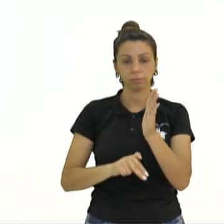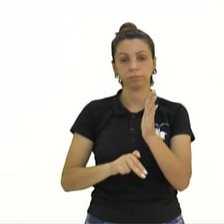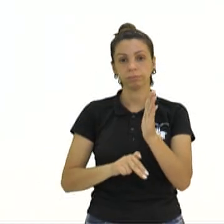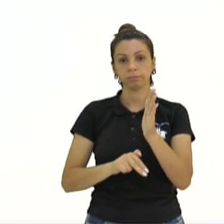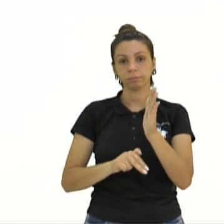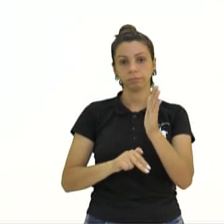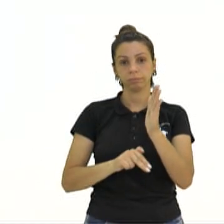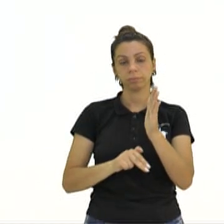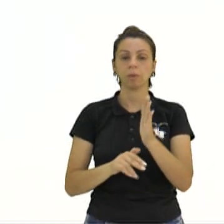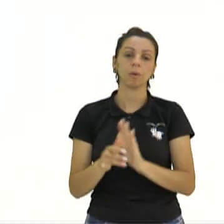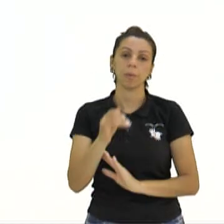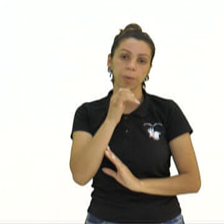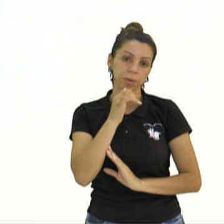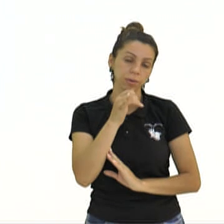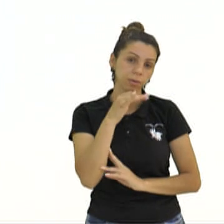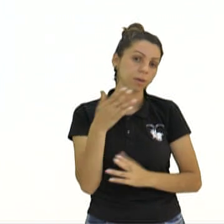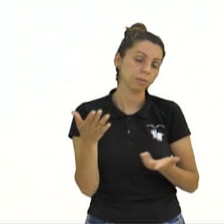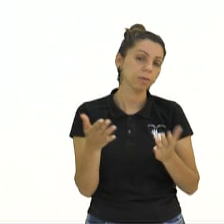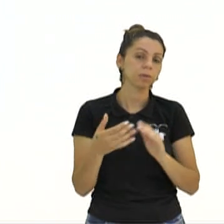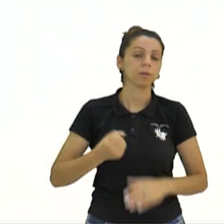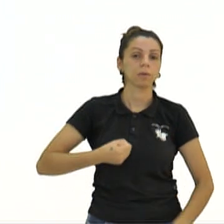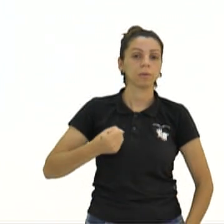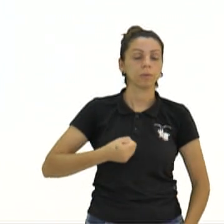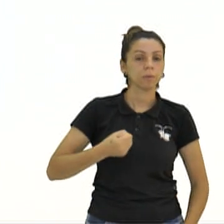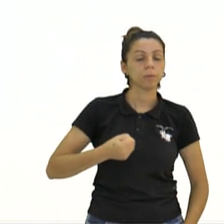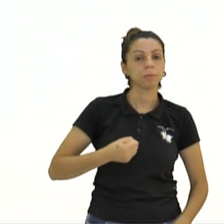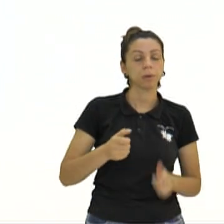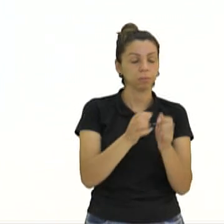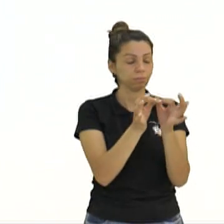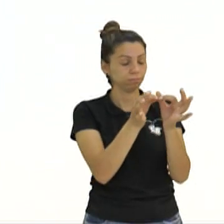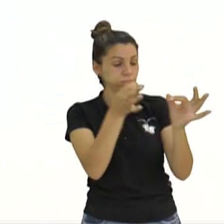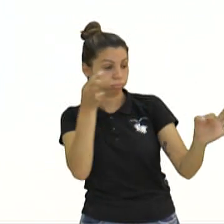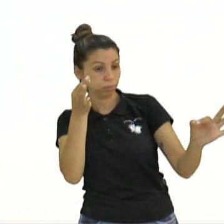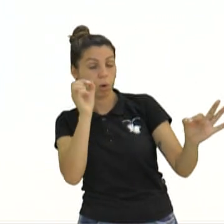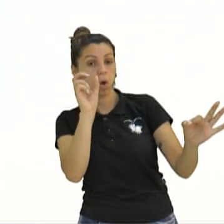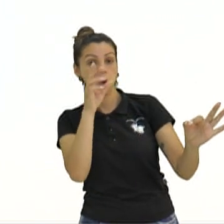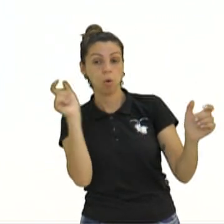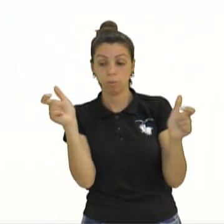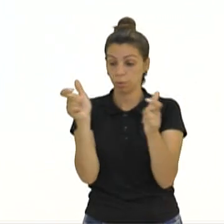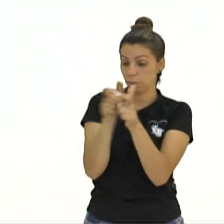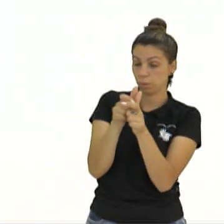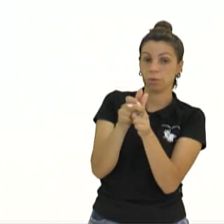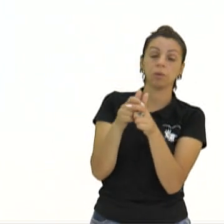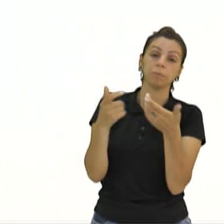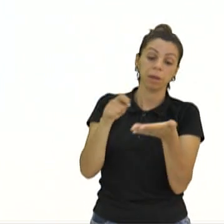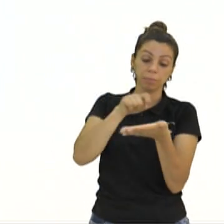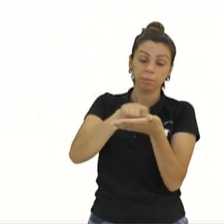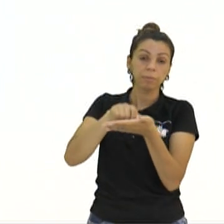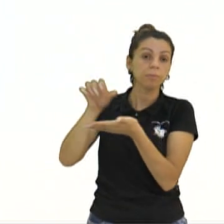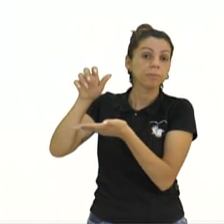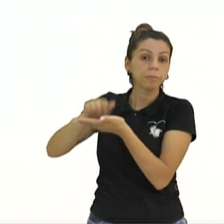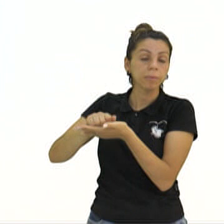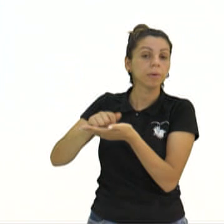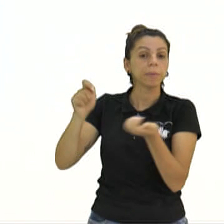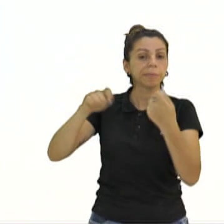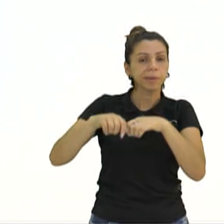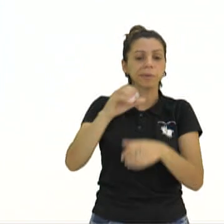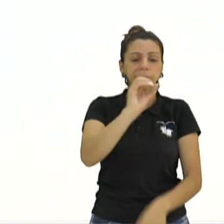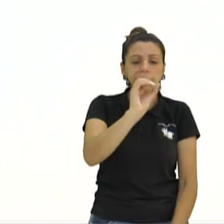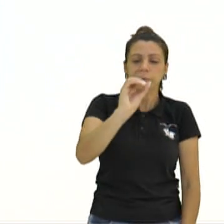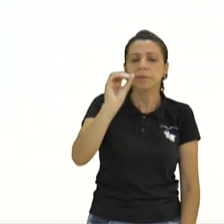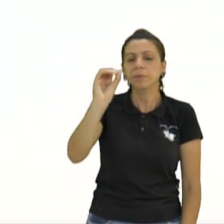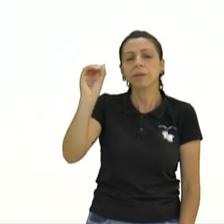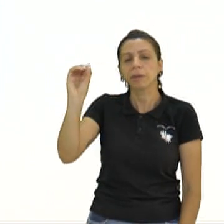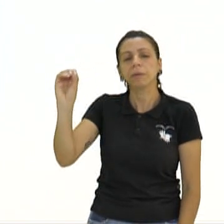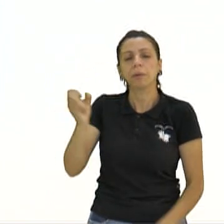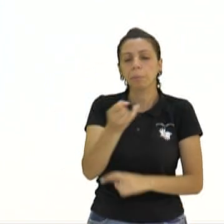Esses exemplos que eu te dei agora há pouco, são números ou muito grandes ou muito pequenos, mas para serem escritos eles precisam de vários algarismos,